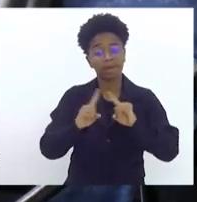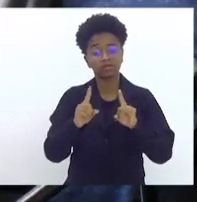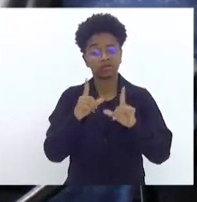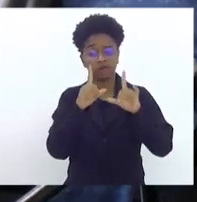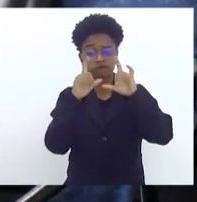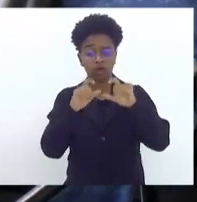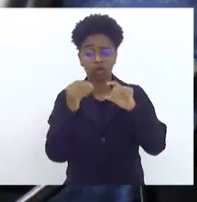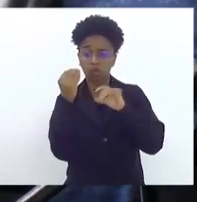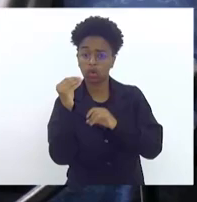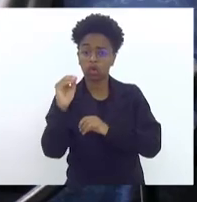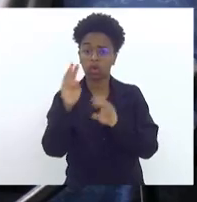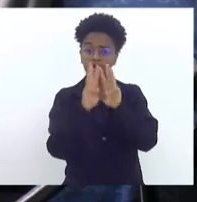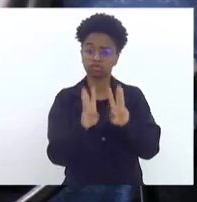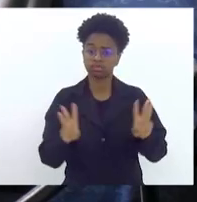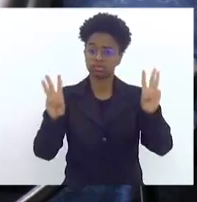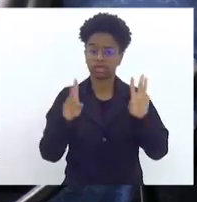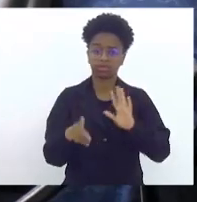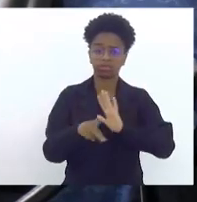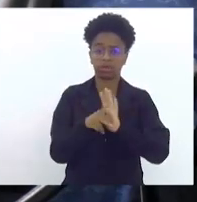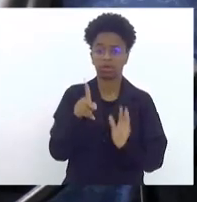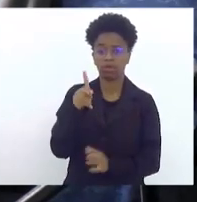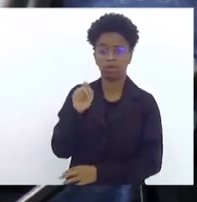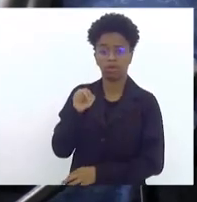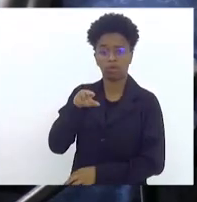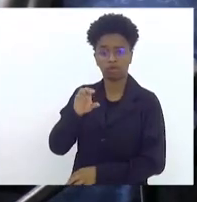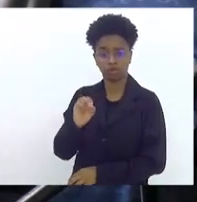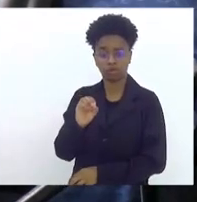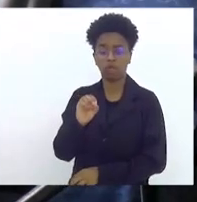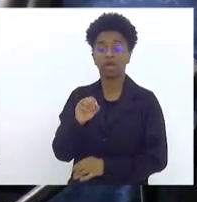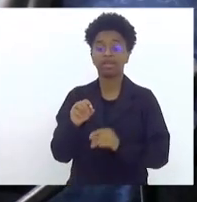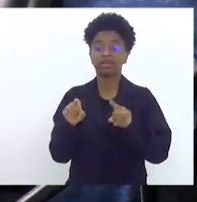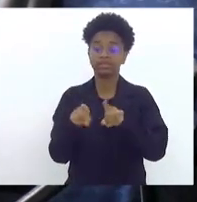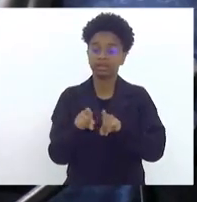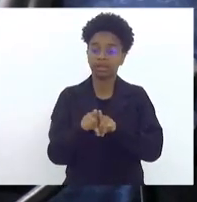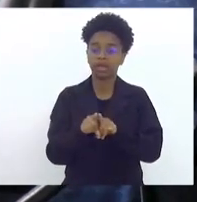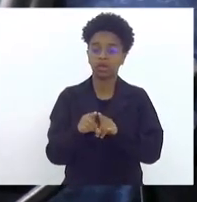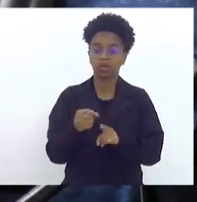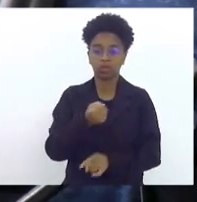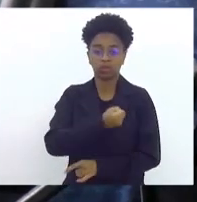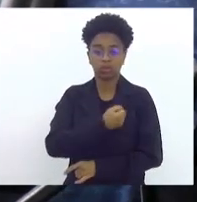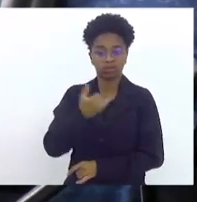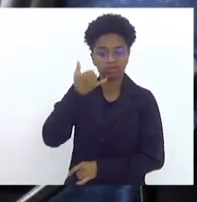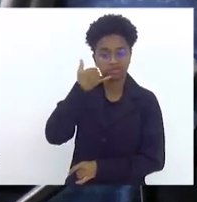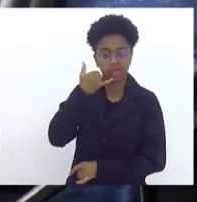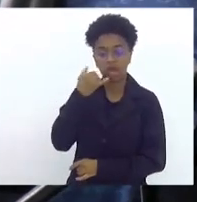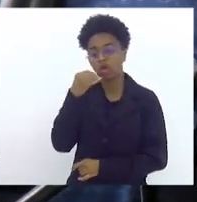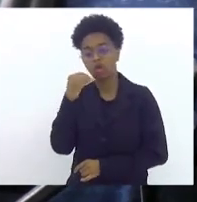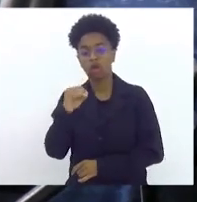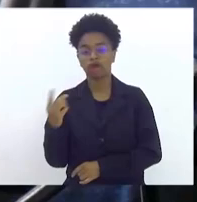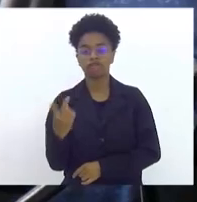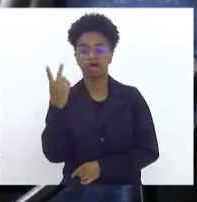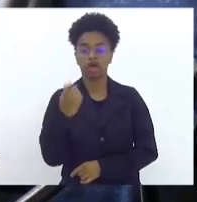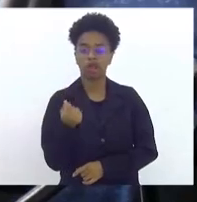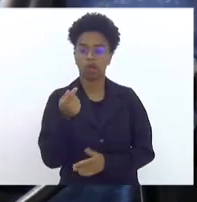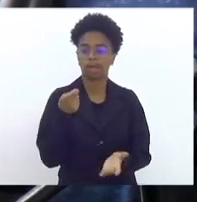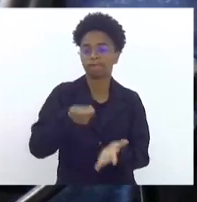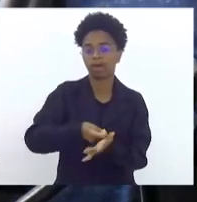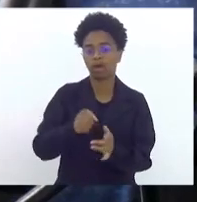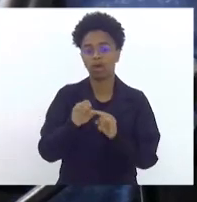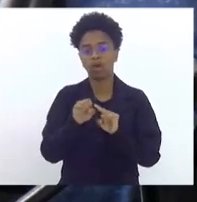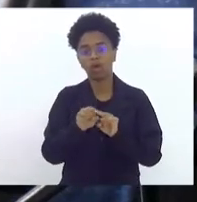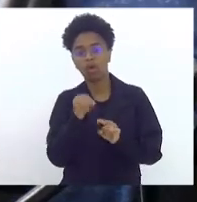site pornográfico com o número de telefone dela colocando preço ou então em outros sites